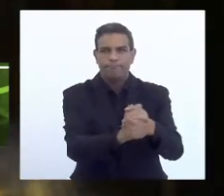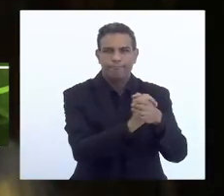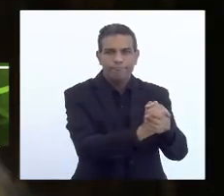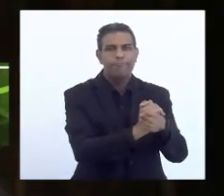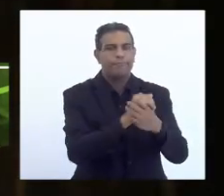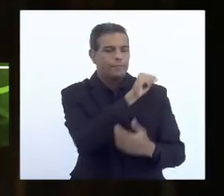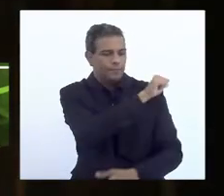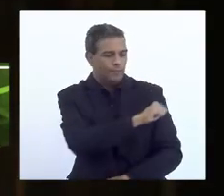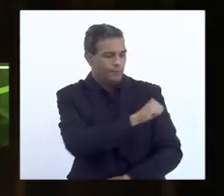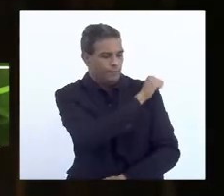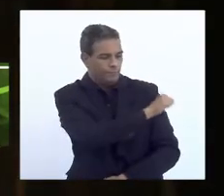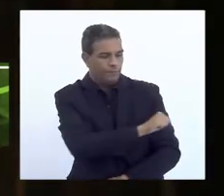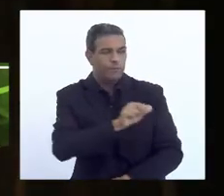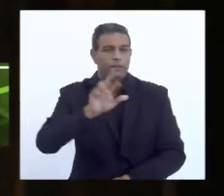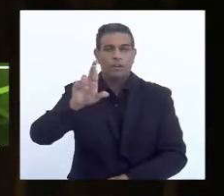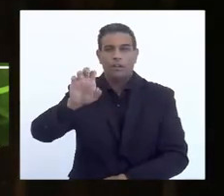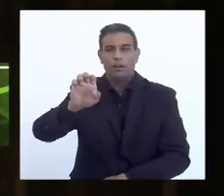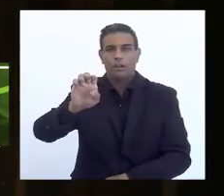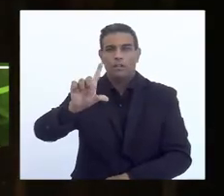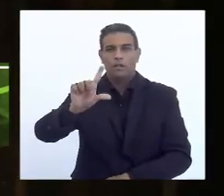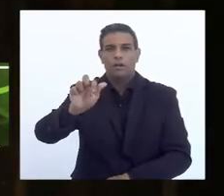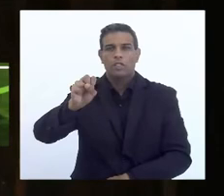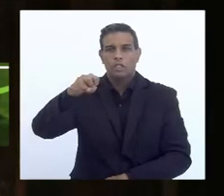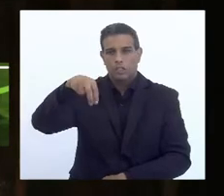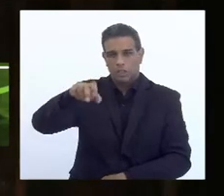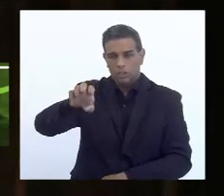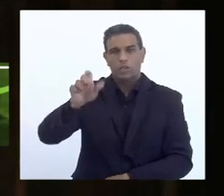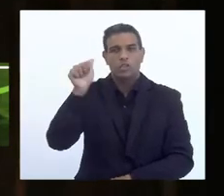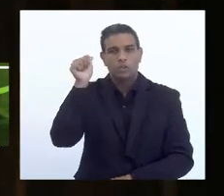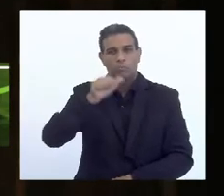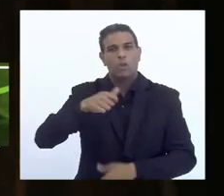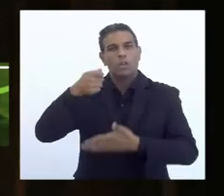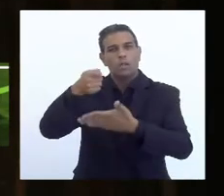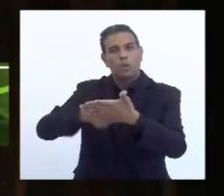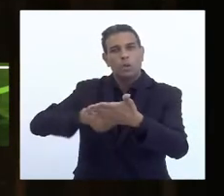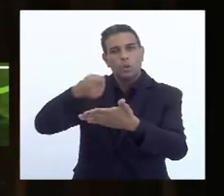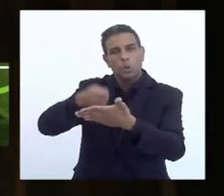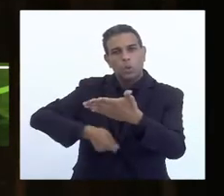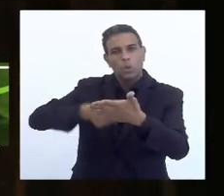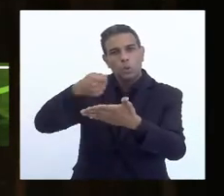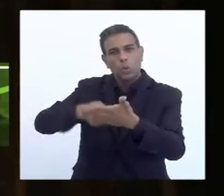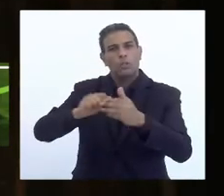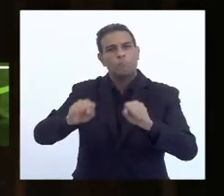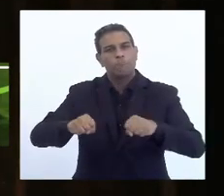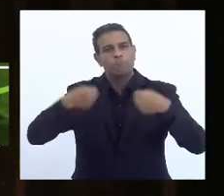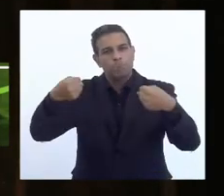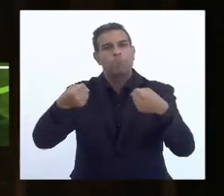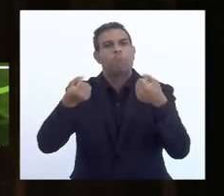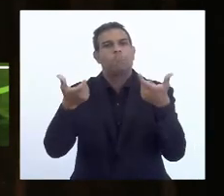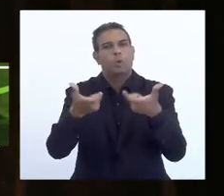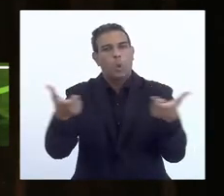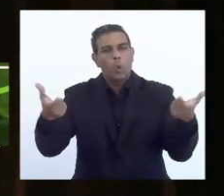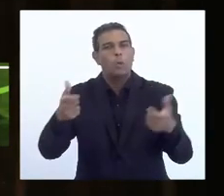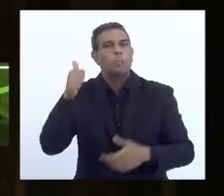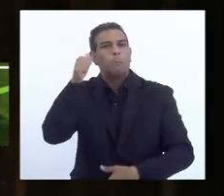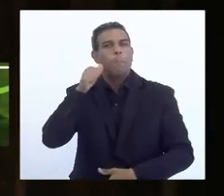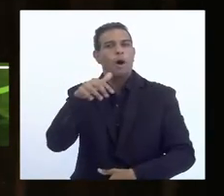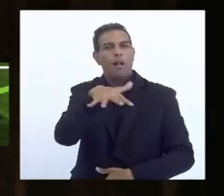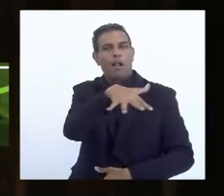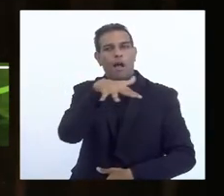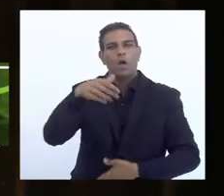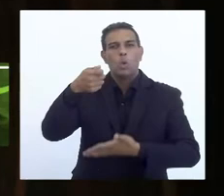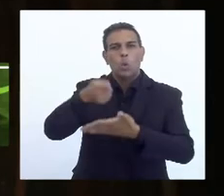enfermeira Rejane, uma mulher combativa, uma mulher que representa uma categoria majoritariamente feminina e que traz essa luta